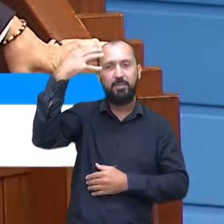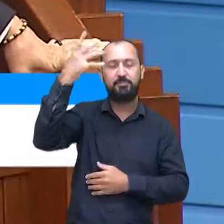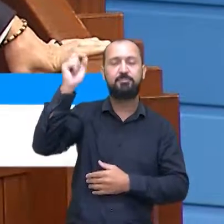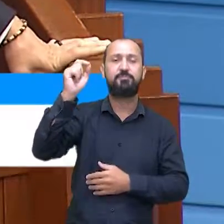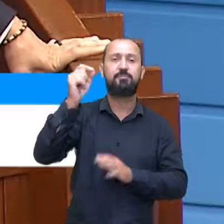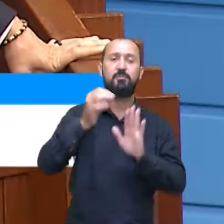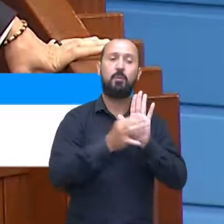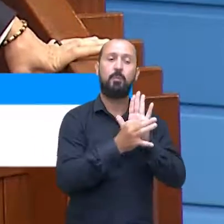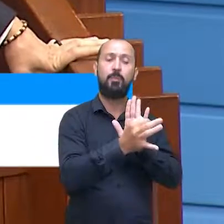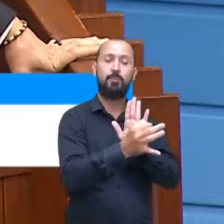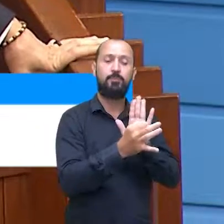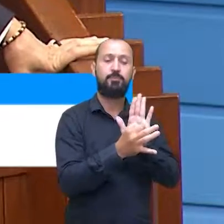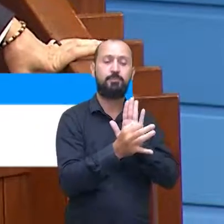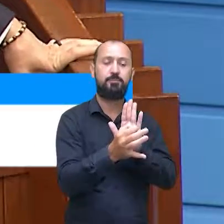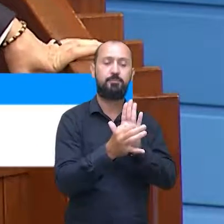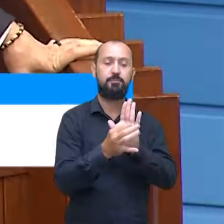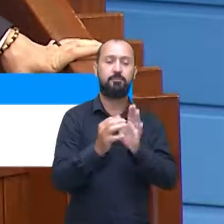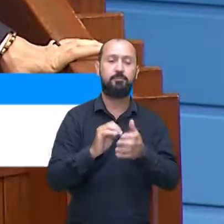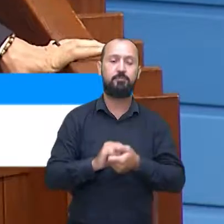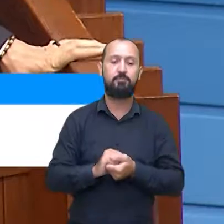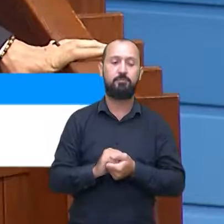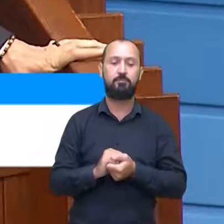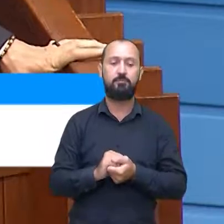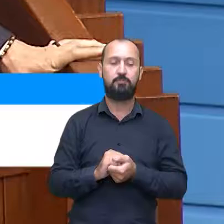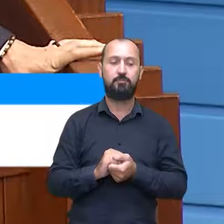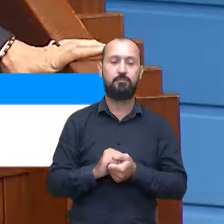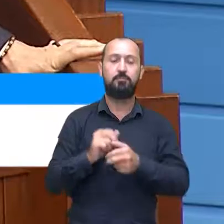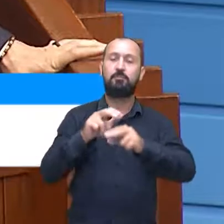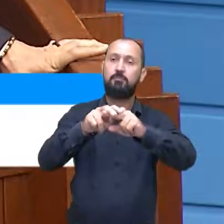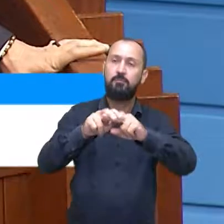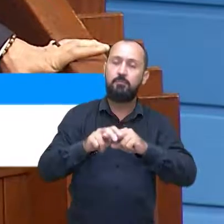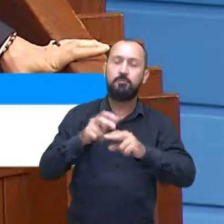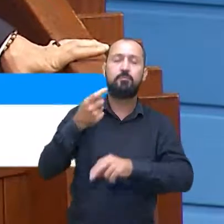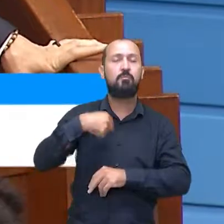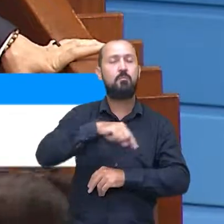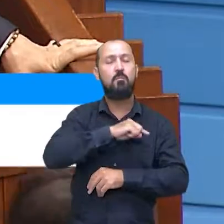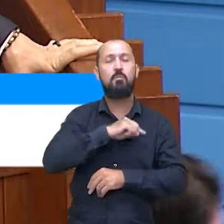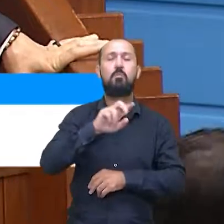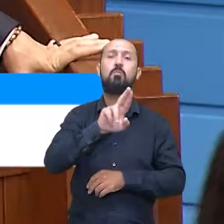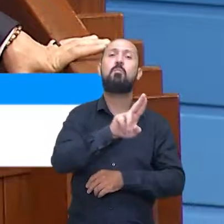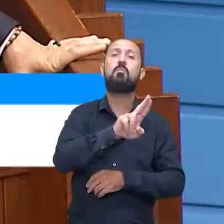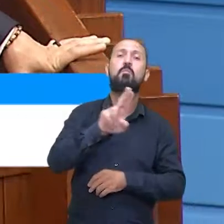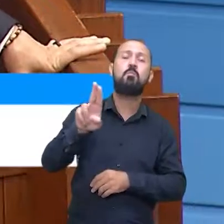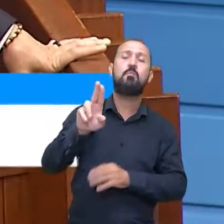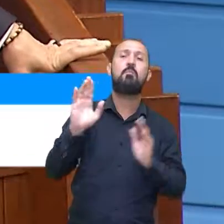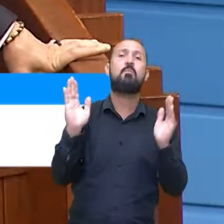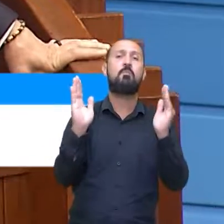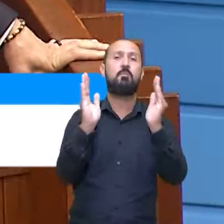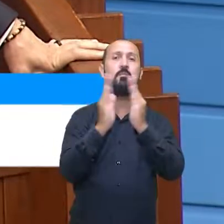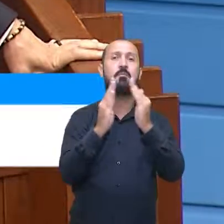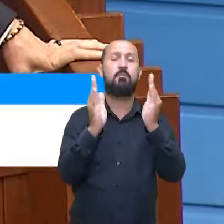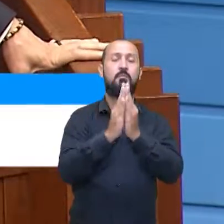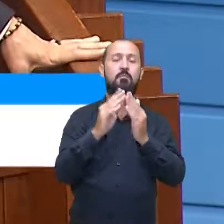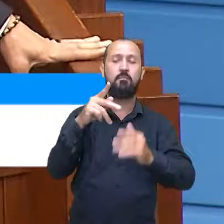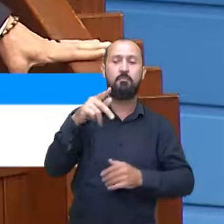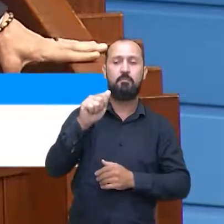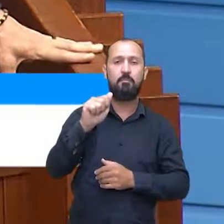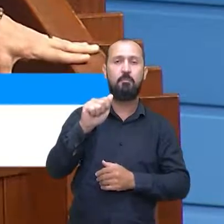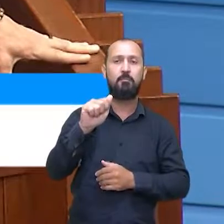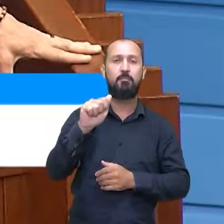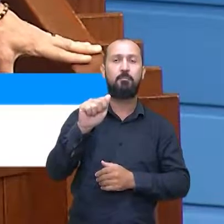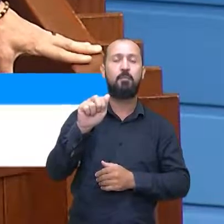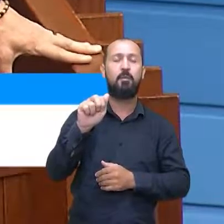de ideias, de proposições, e por isso que nós denominamos esta casa